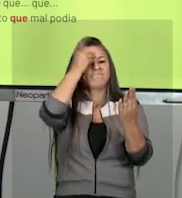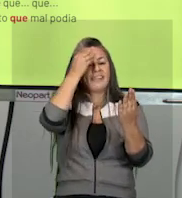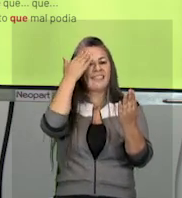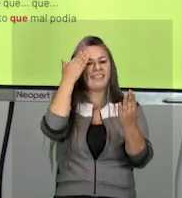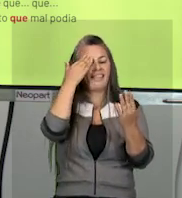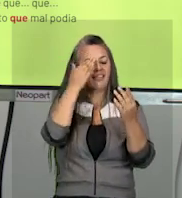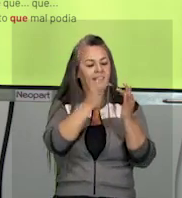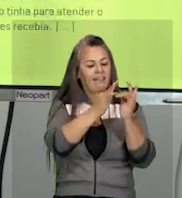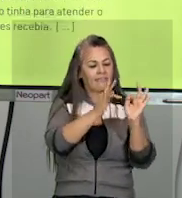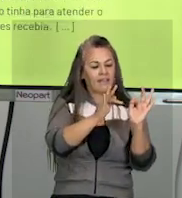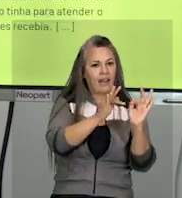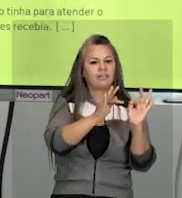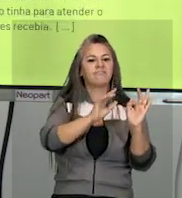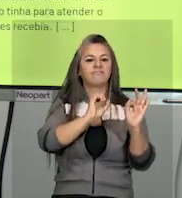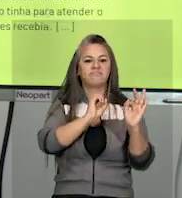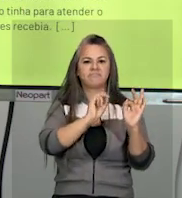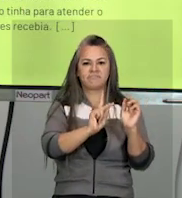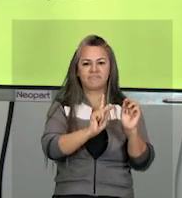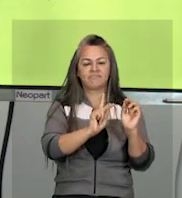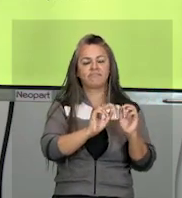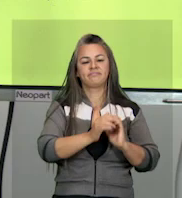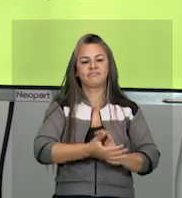né?